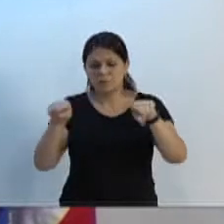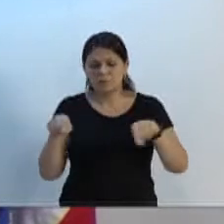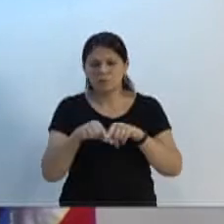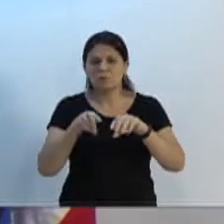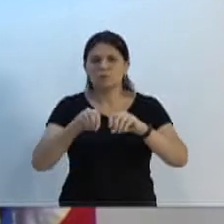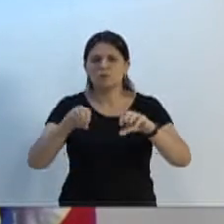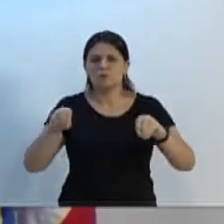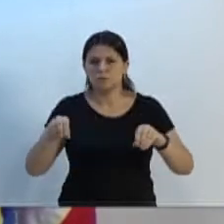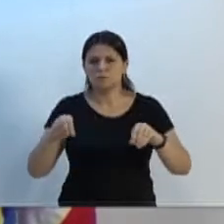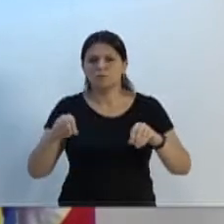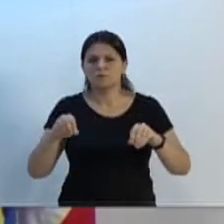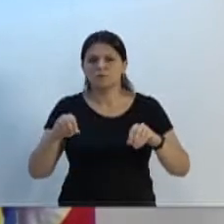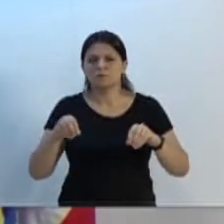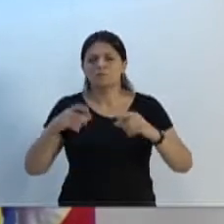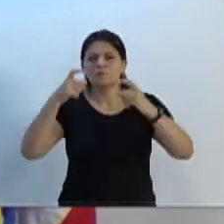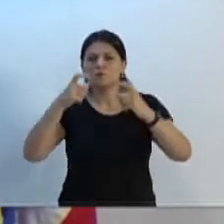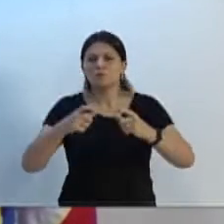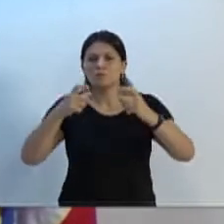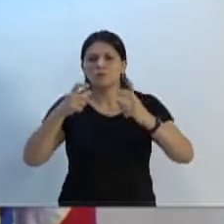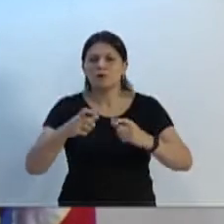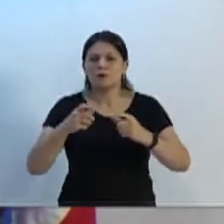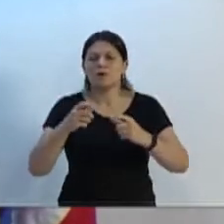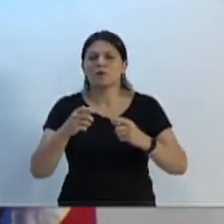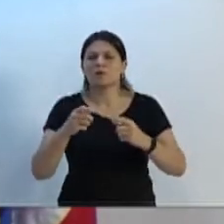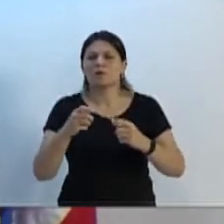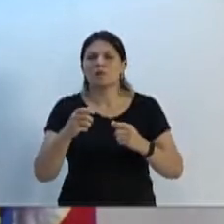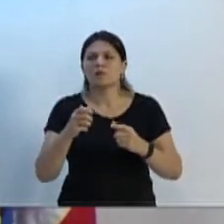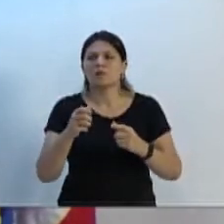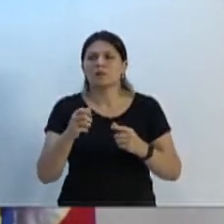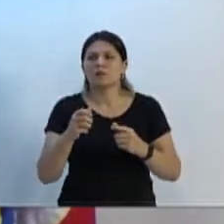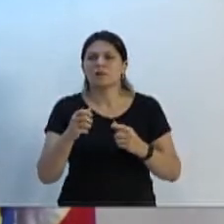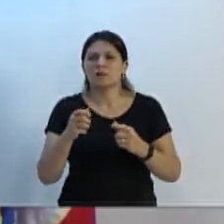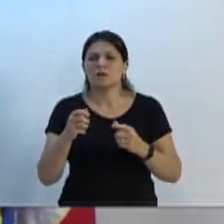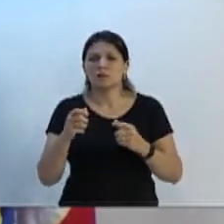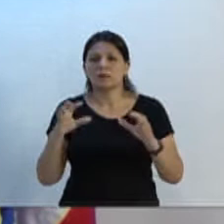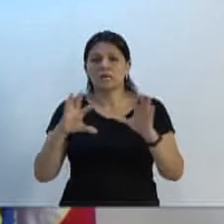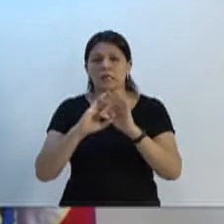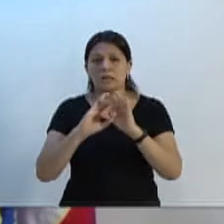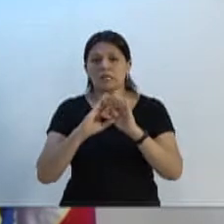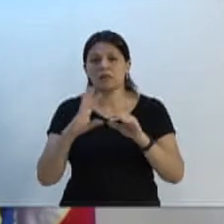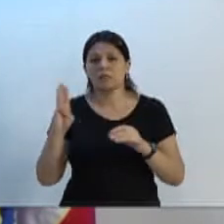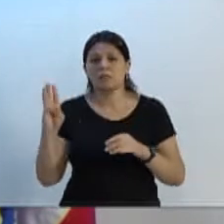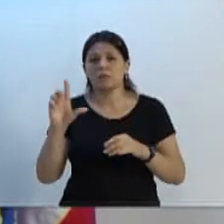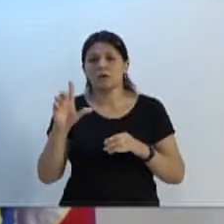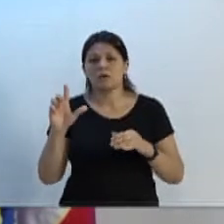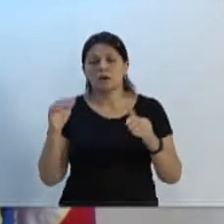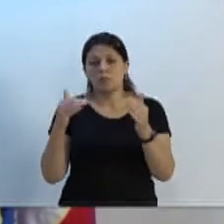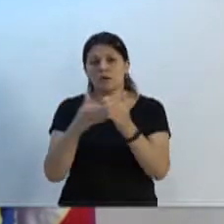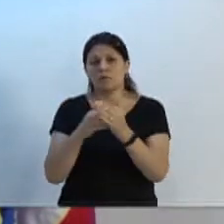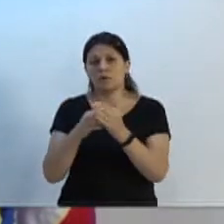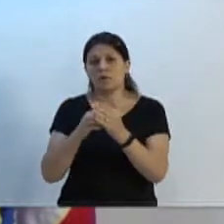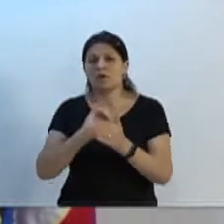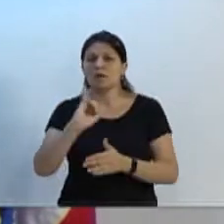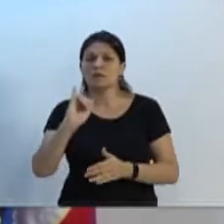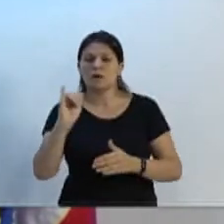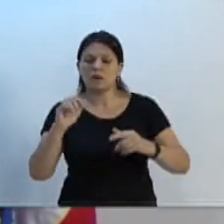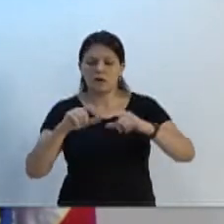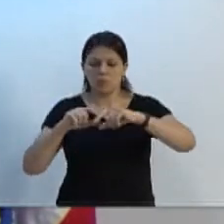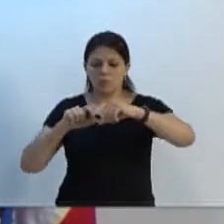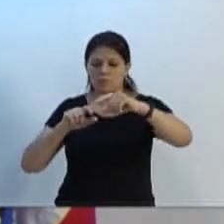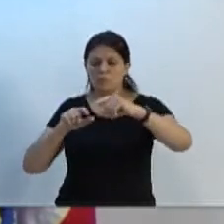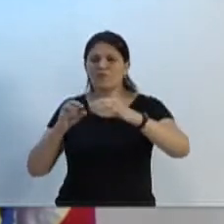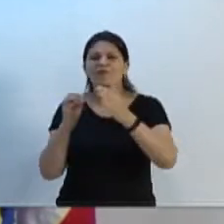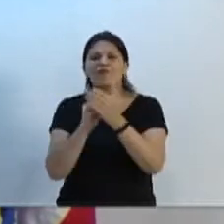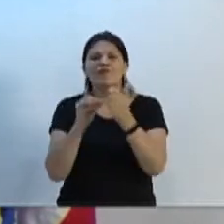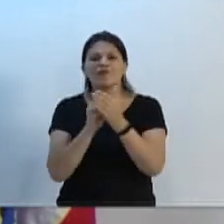no trecho mais atrasado que é o de blumenau até indaial faltam ser concluídos